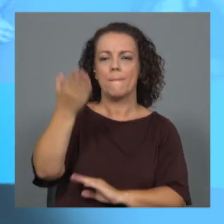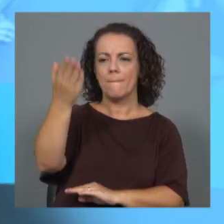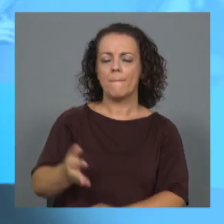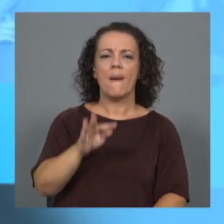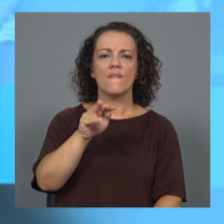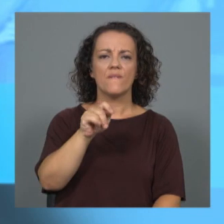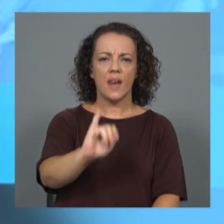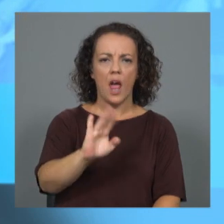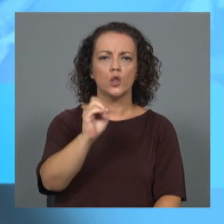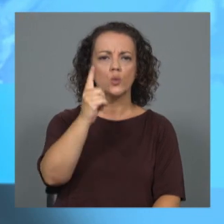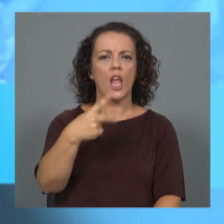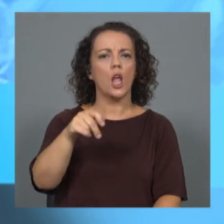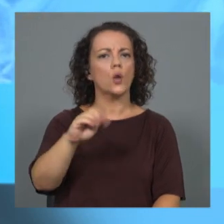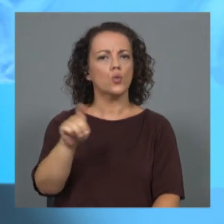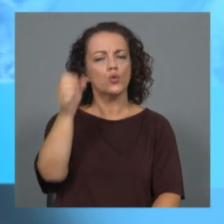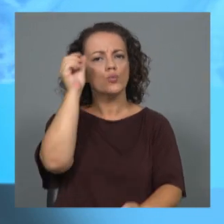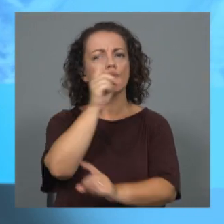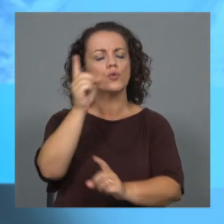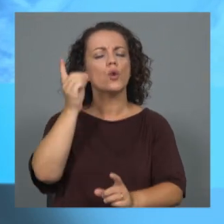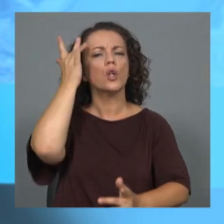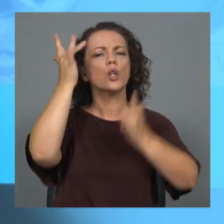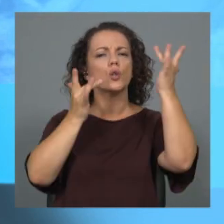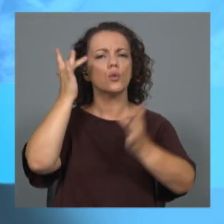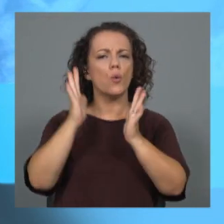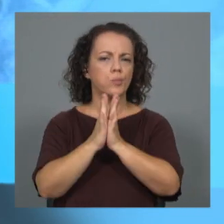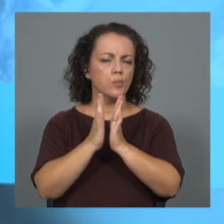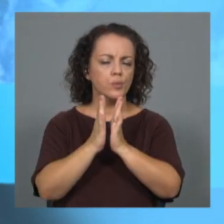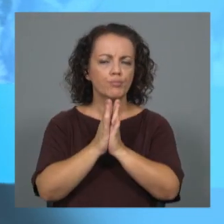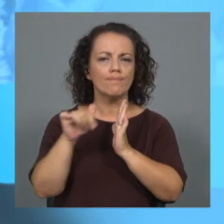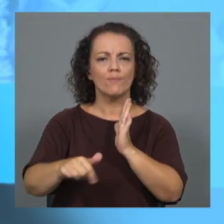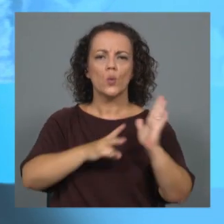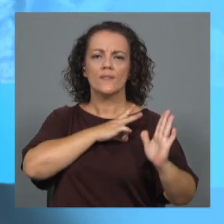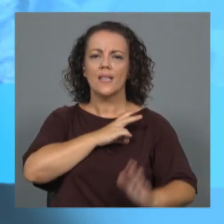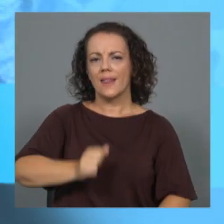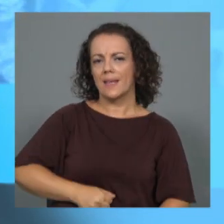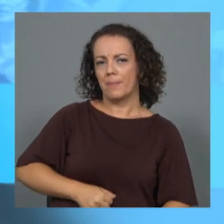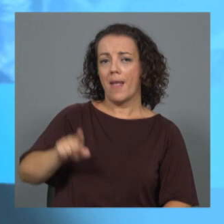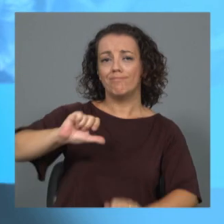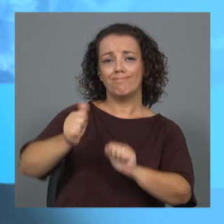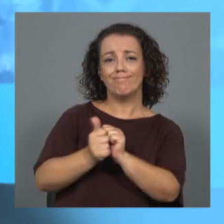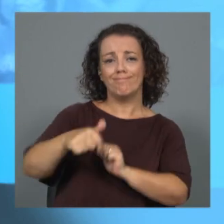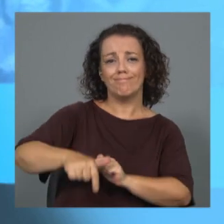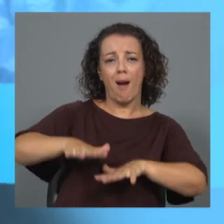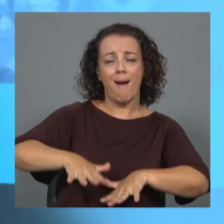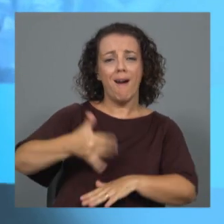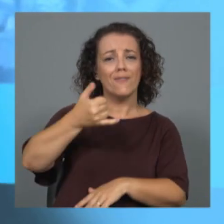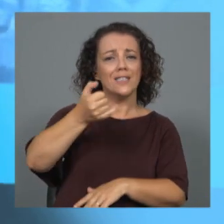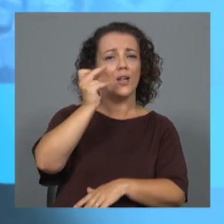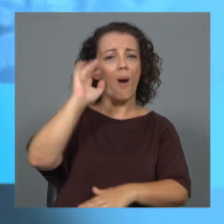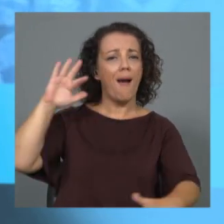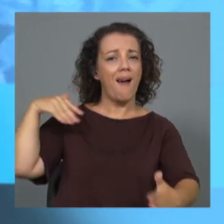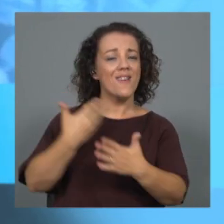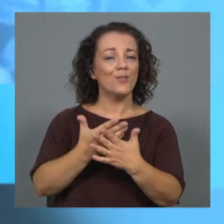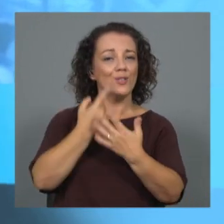Faculdade de Teologia da Universidade Católica Portuguesa, companheiro neste itinerário de 2 décadas e meia que nos liga até